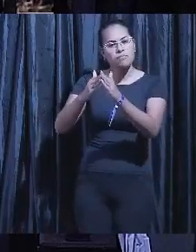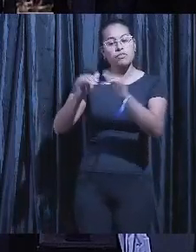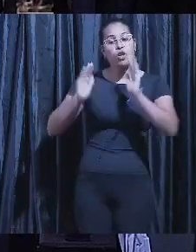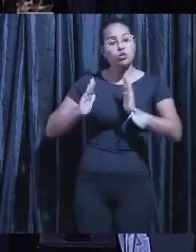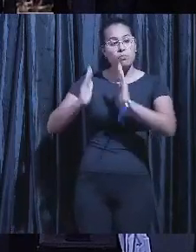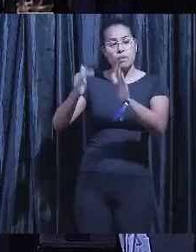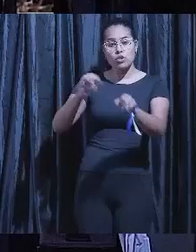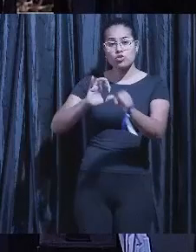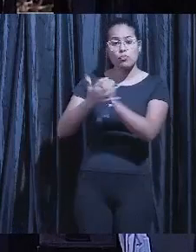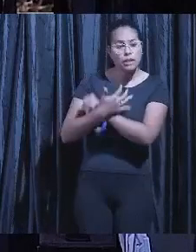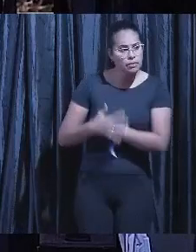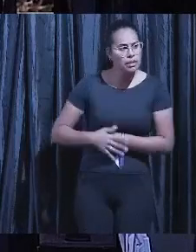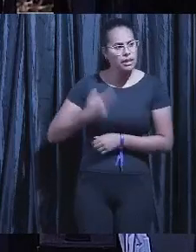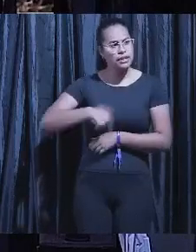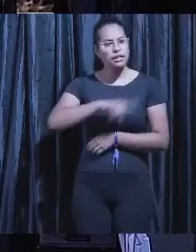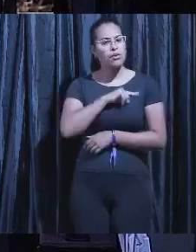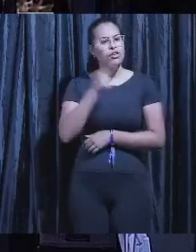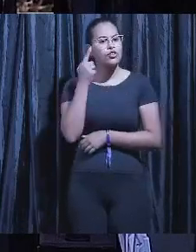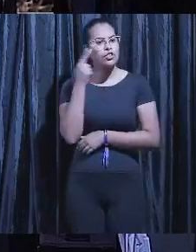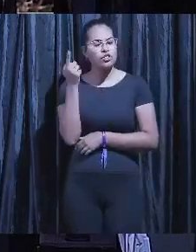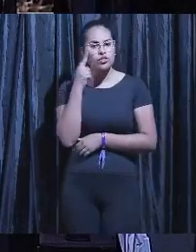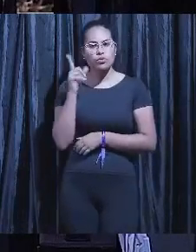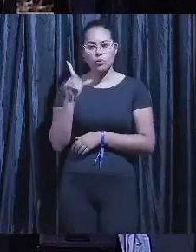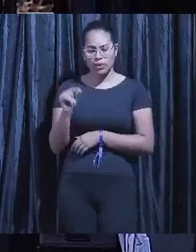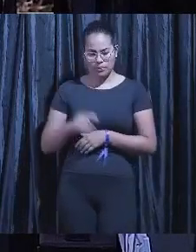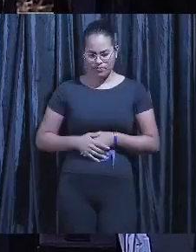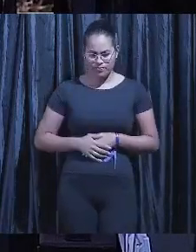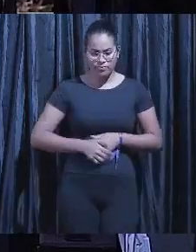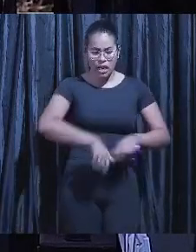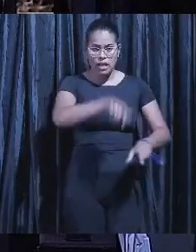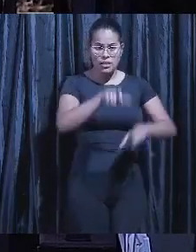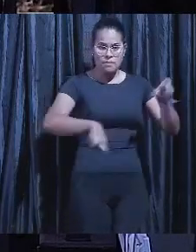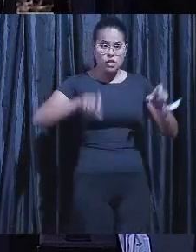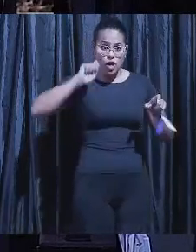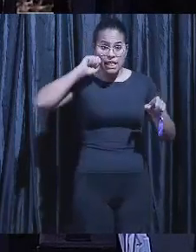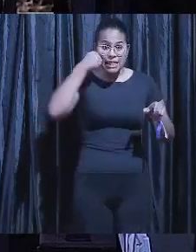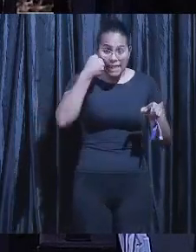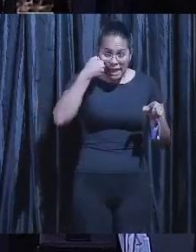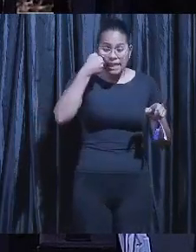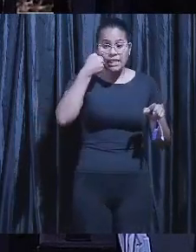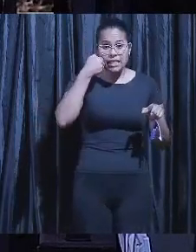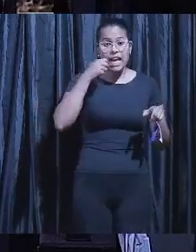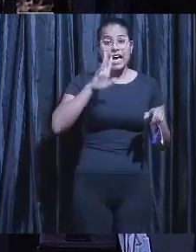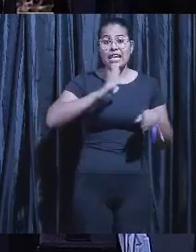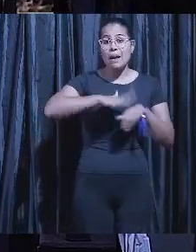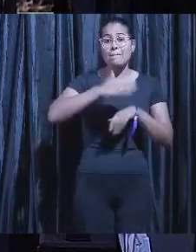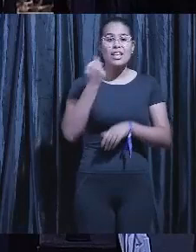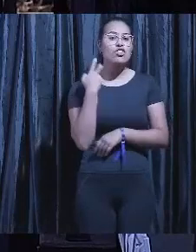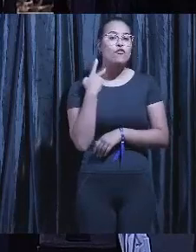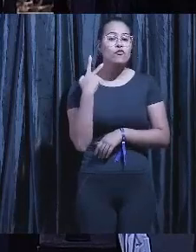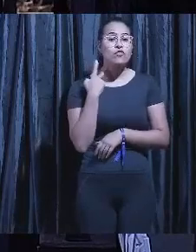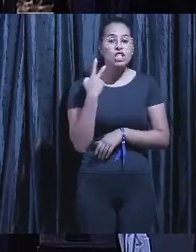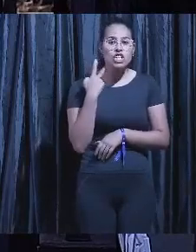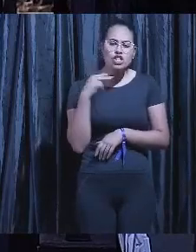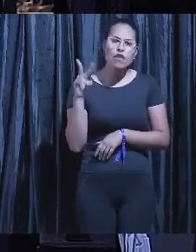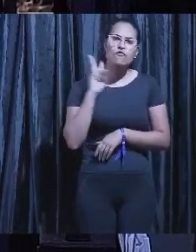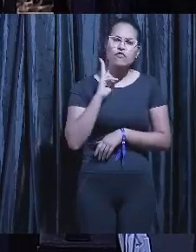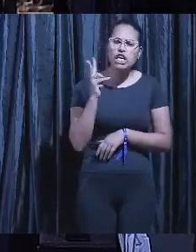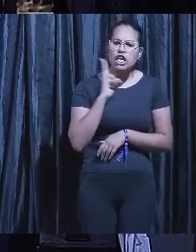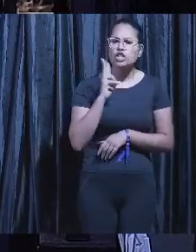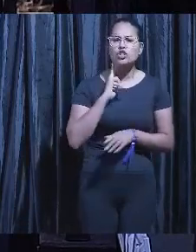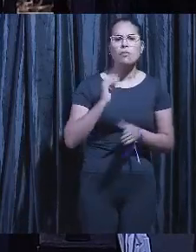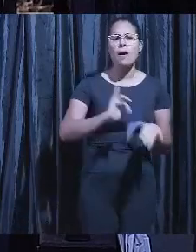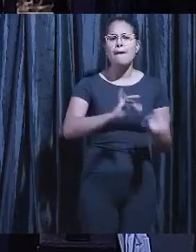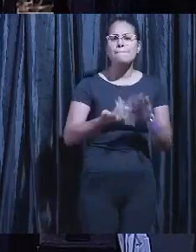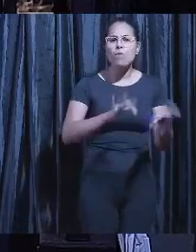a pandemia. Então, a gente viu que os homens negros eram as maiores vítimas do coronavírus, eram os que mais morriam, muito provavelmente porque